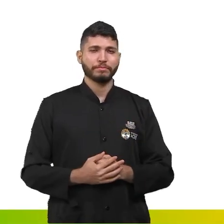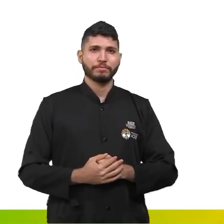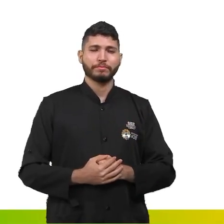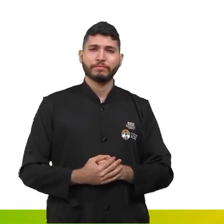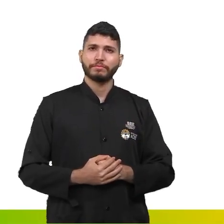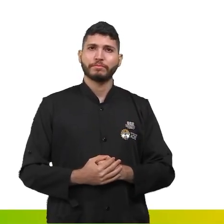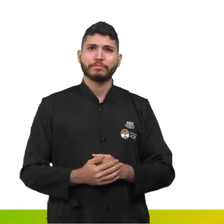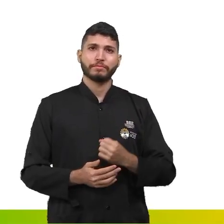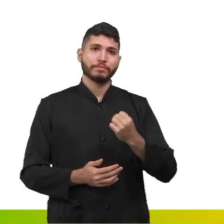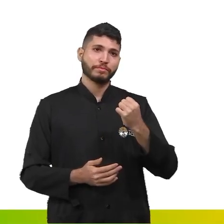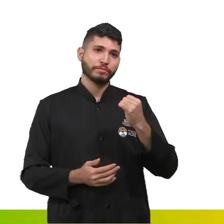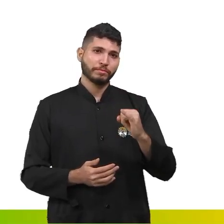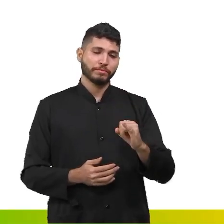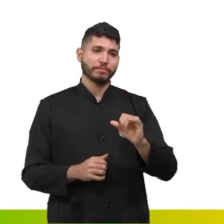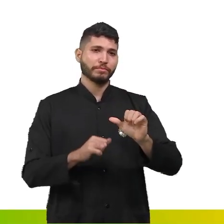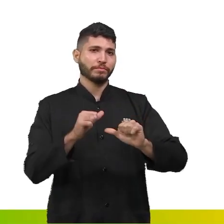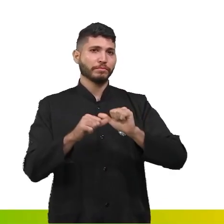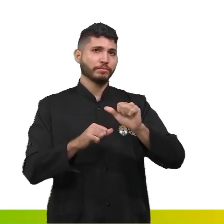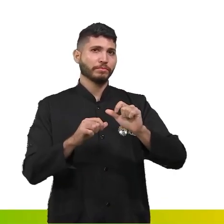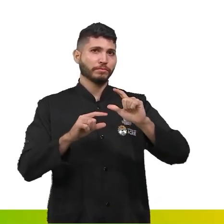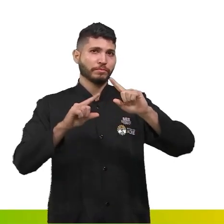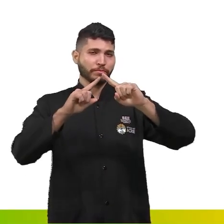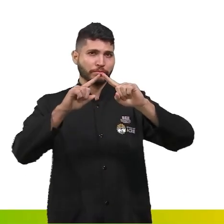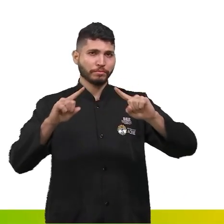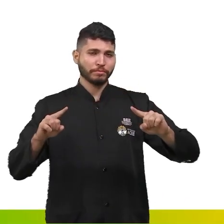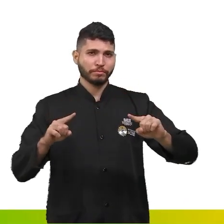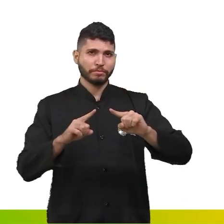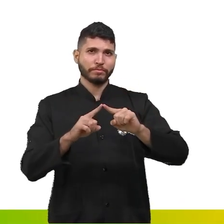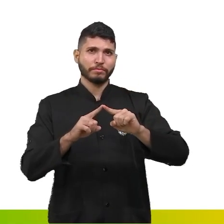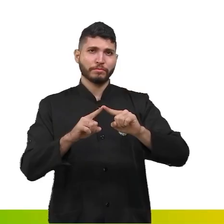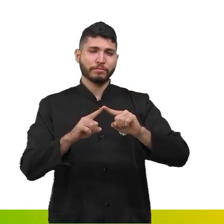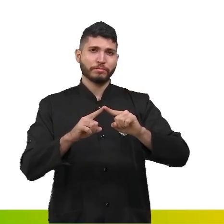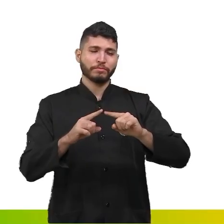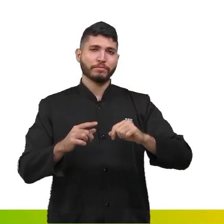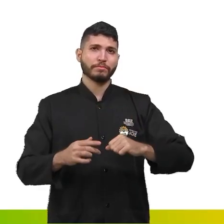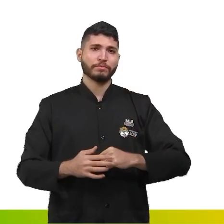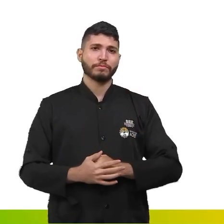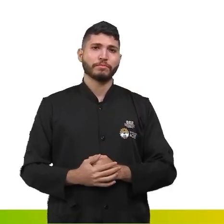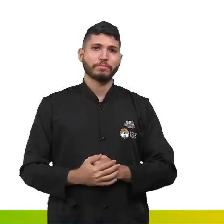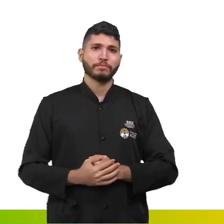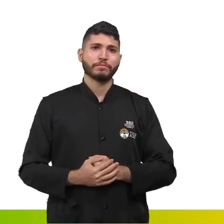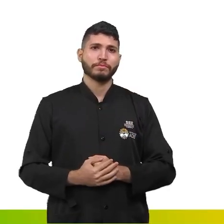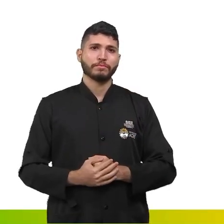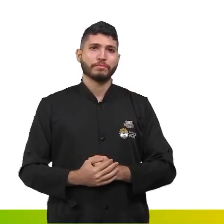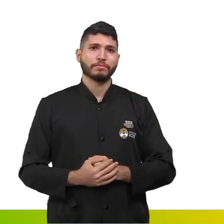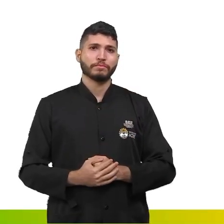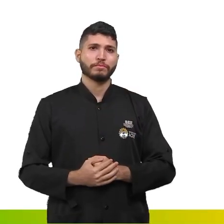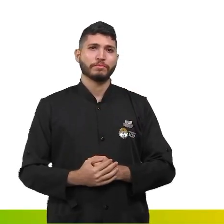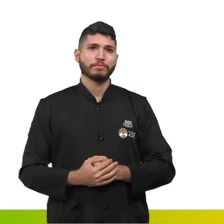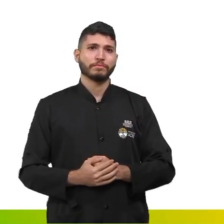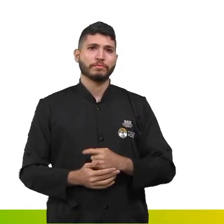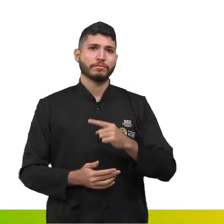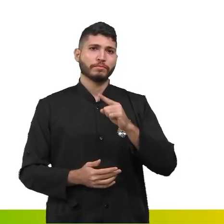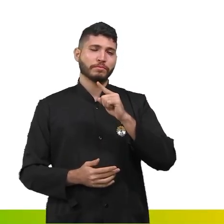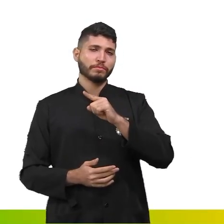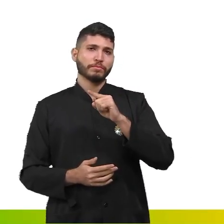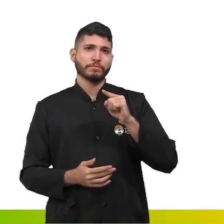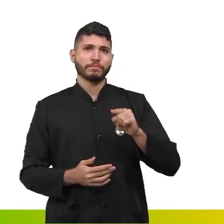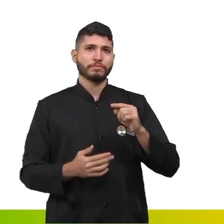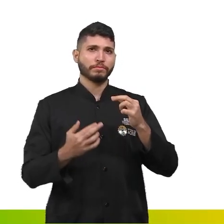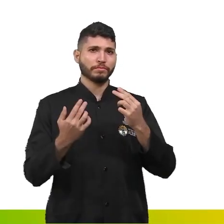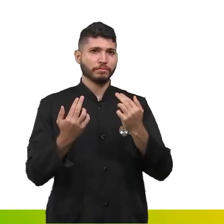Se eu transportar esse triângulo, fizer a transposição, esse aqui é igual a esse, nós temos,